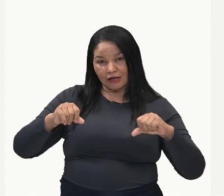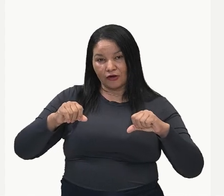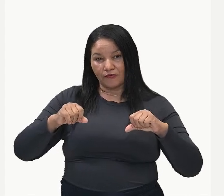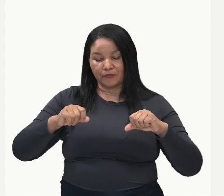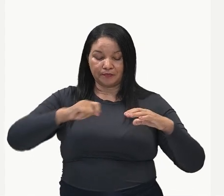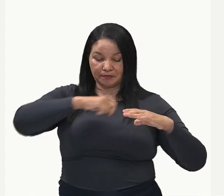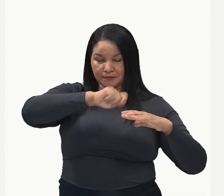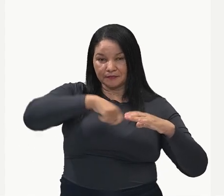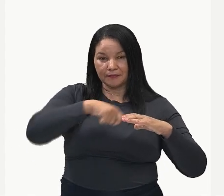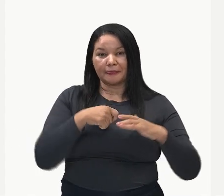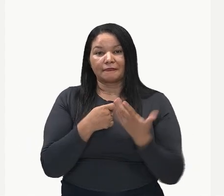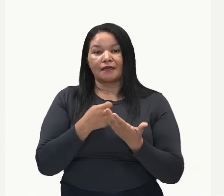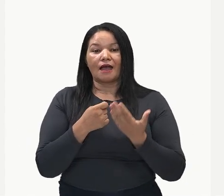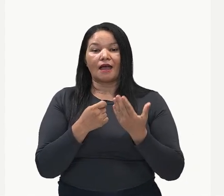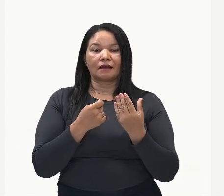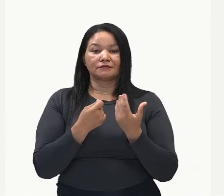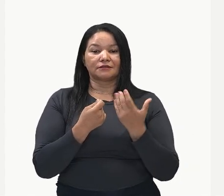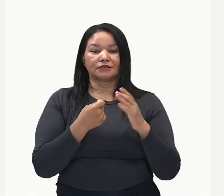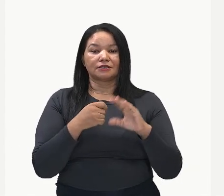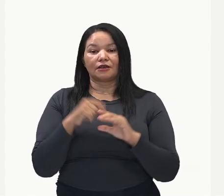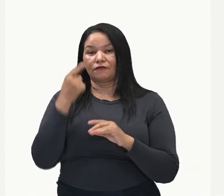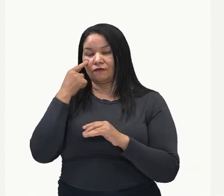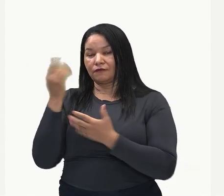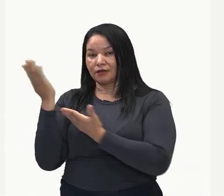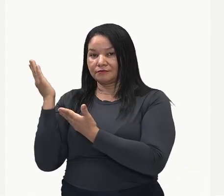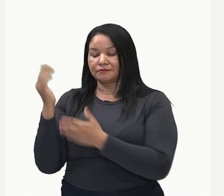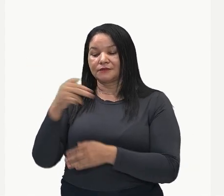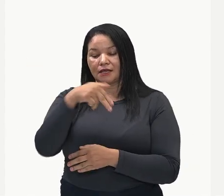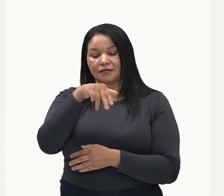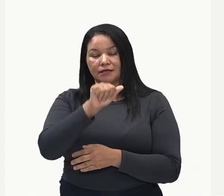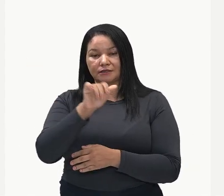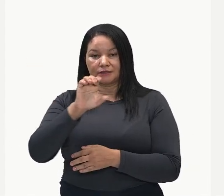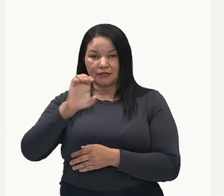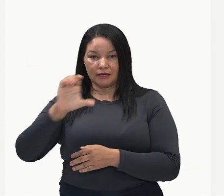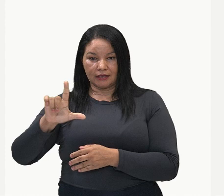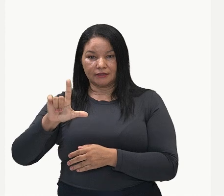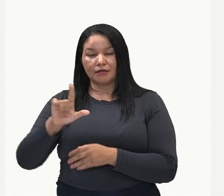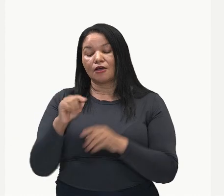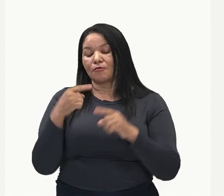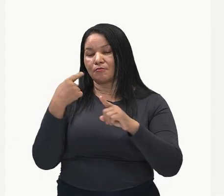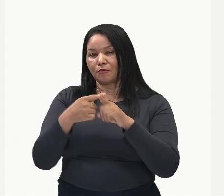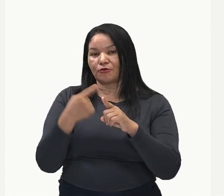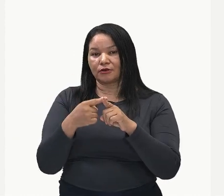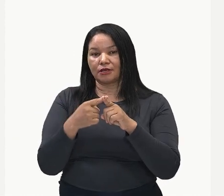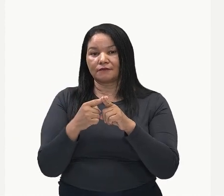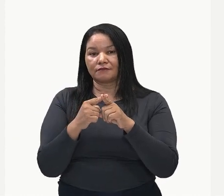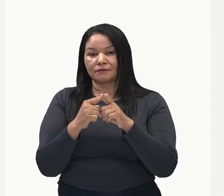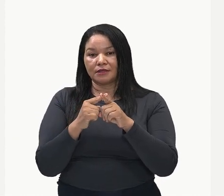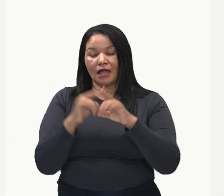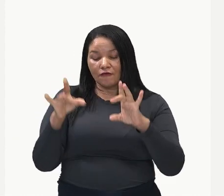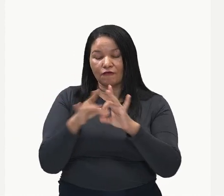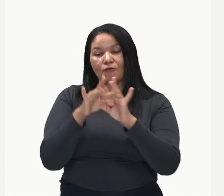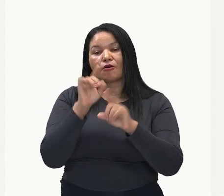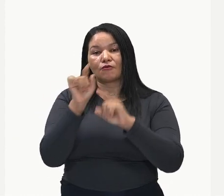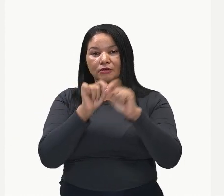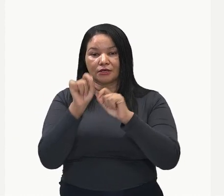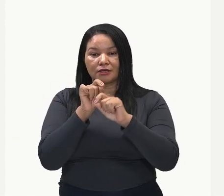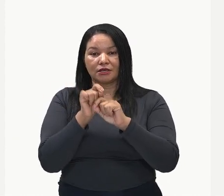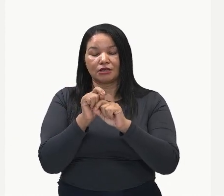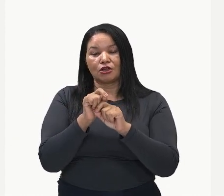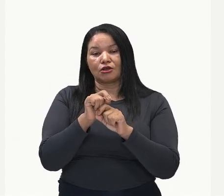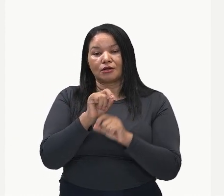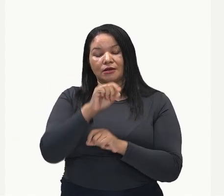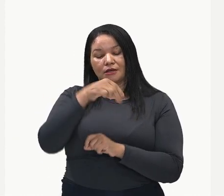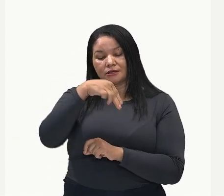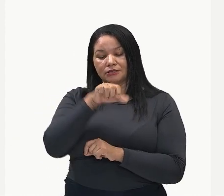fórmula molecular NaCl. Por quê? Porque ele é formado de sódio e de cloro.